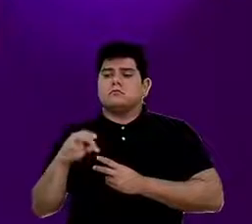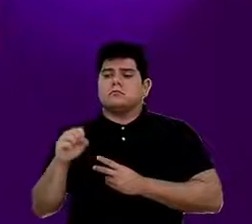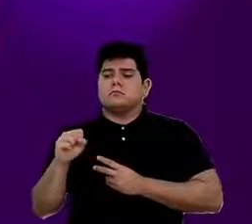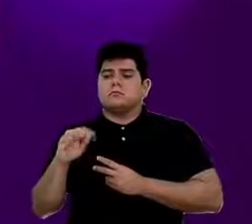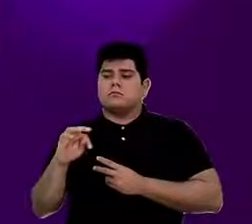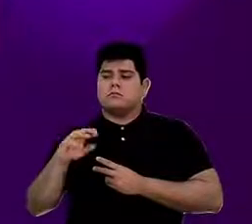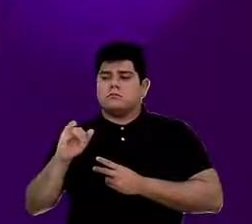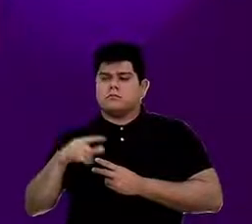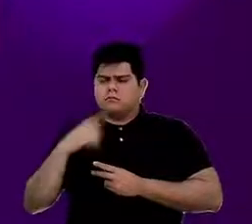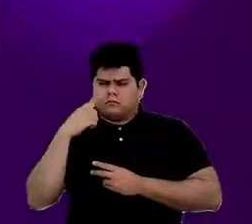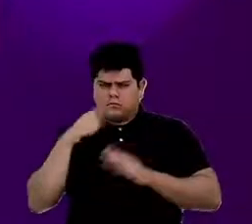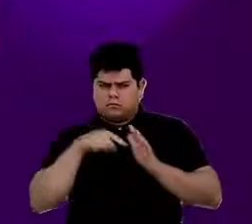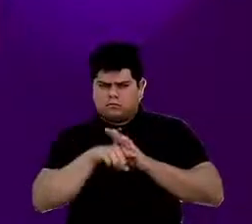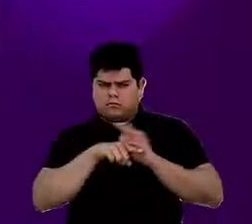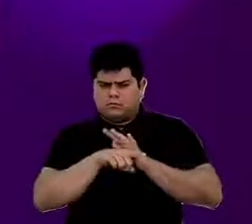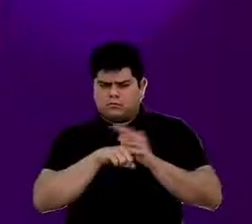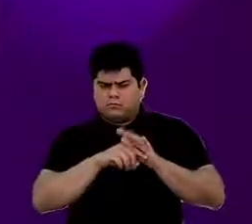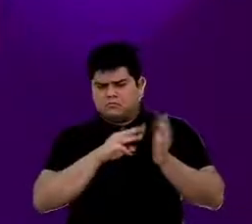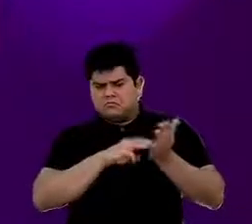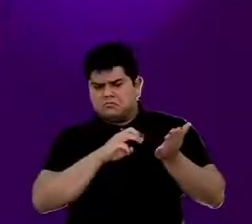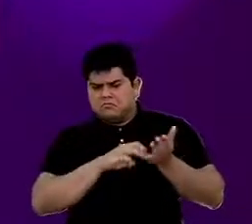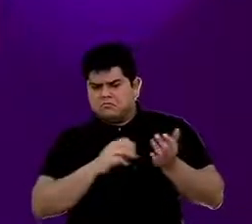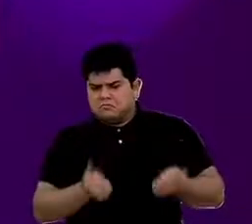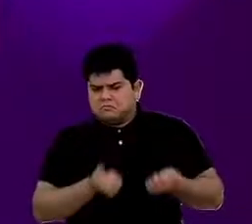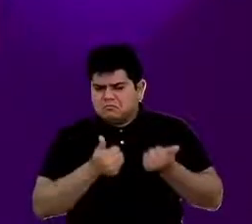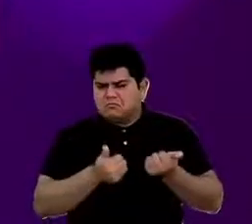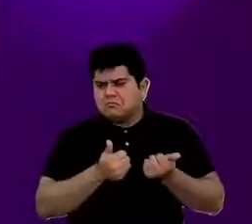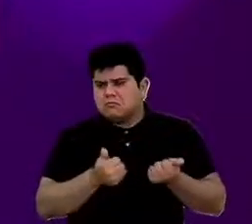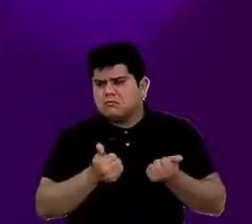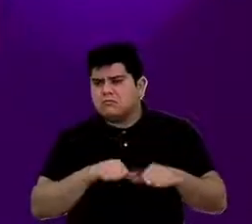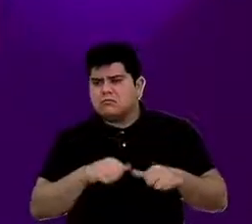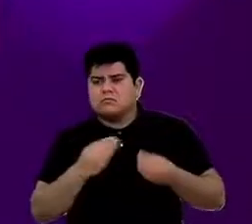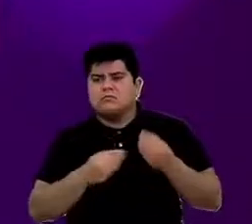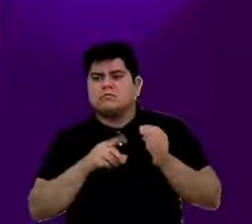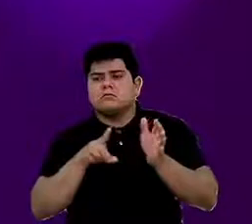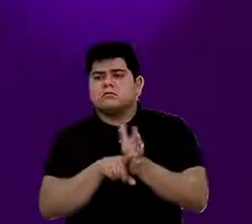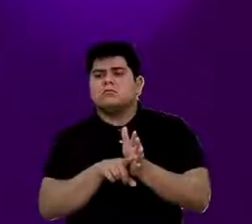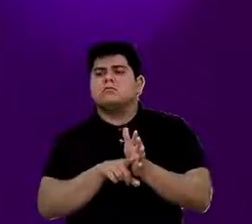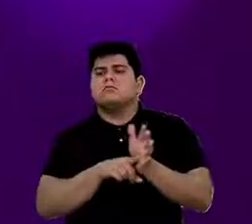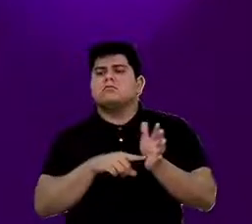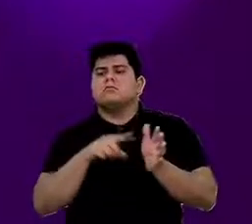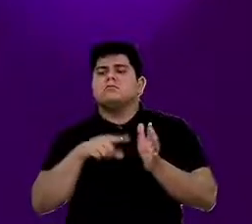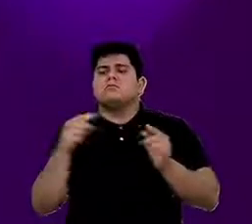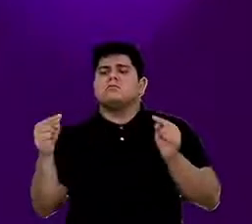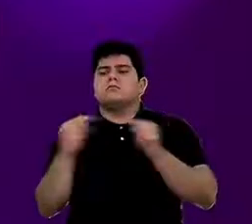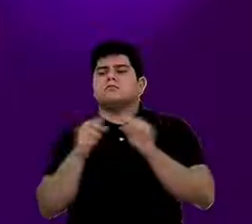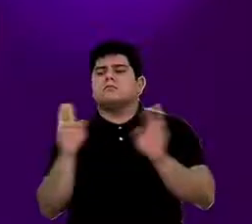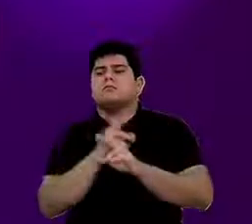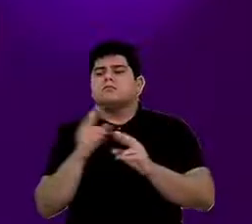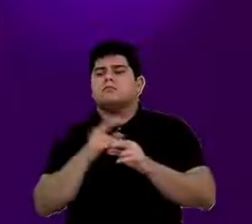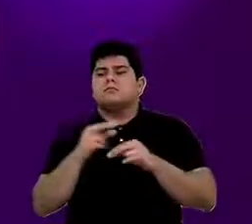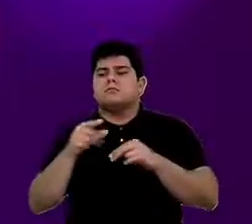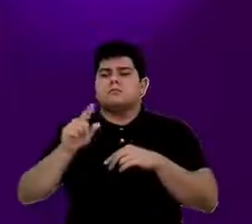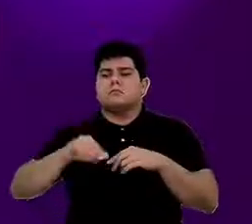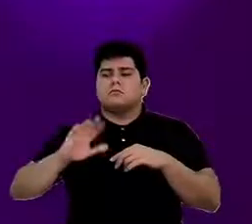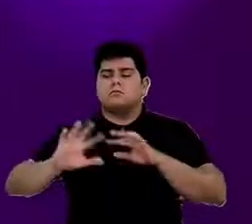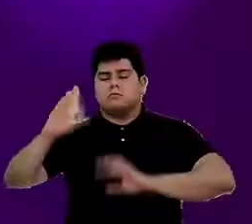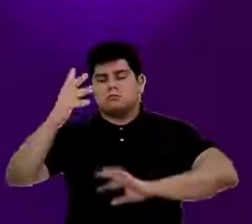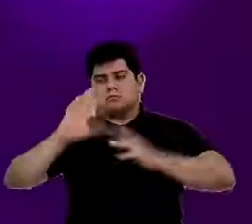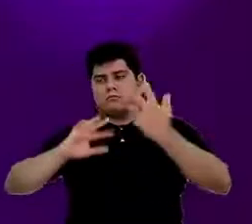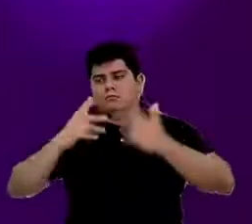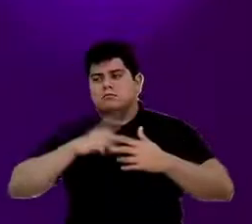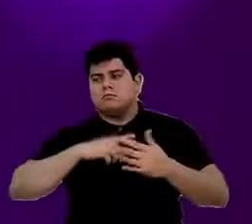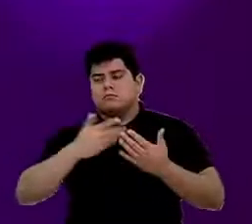investigou a custo-efetividade do método e demonstrou que testes negativos estão relacionados a baixas taxas de eventos,